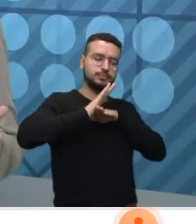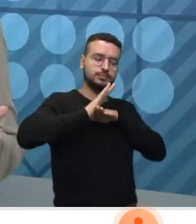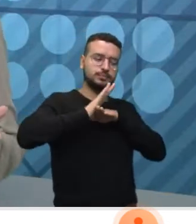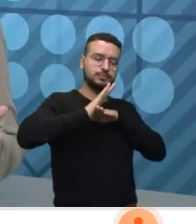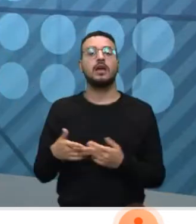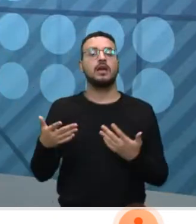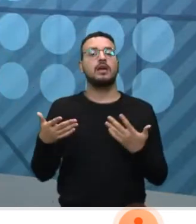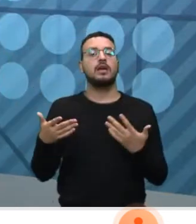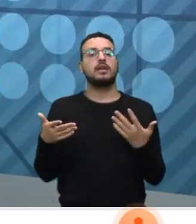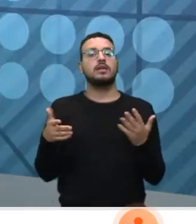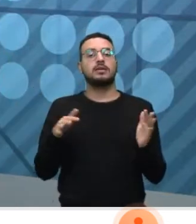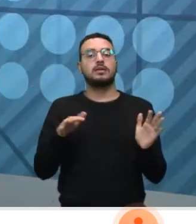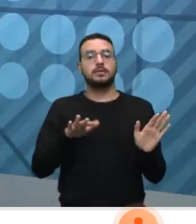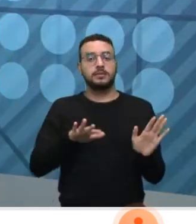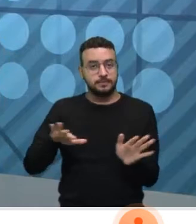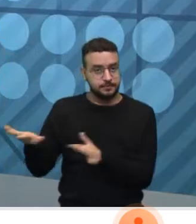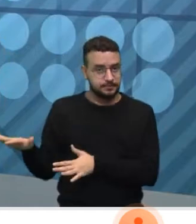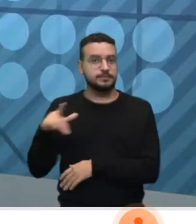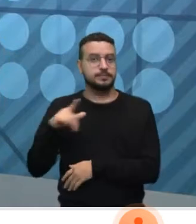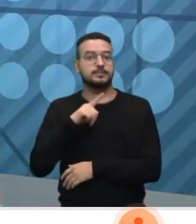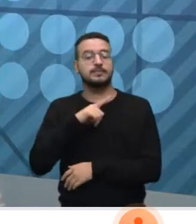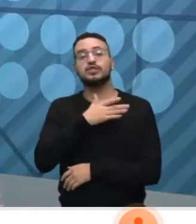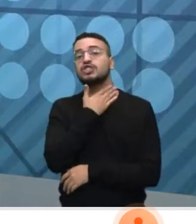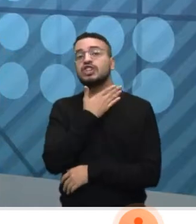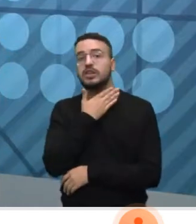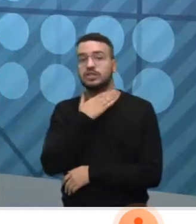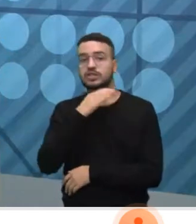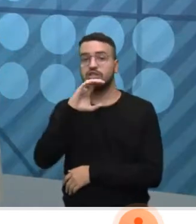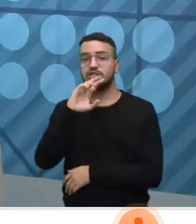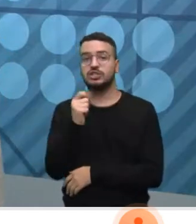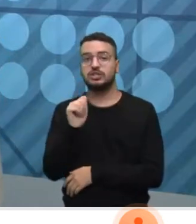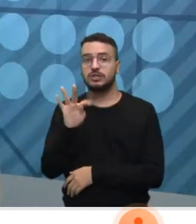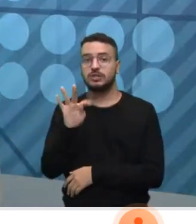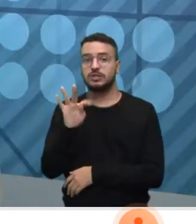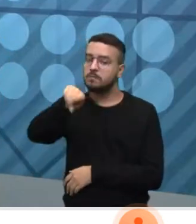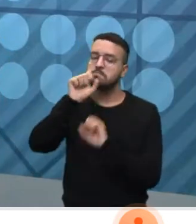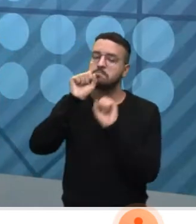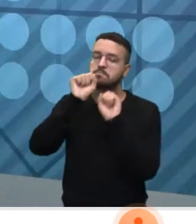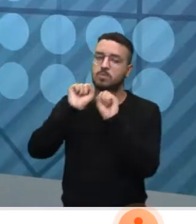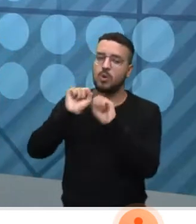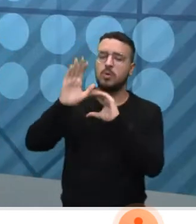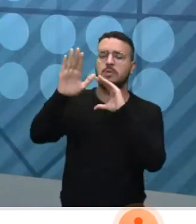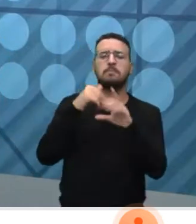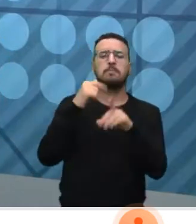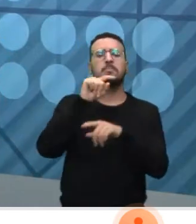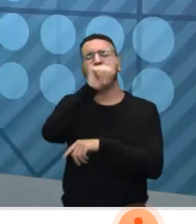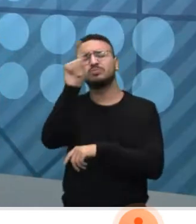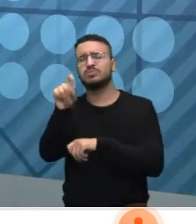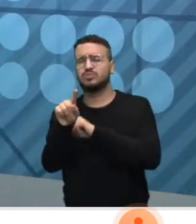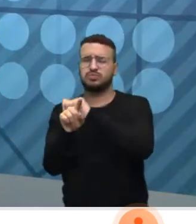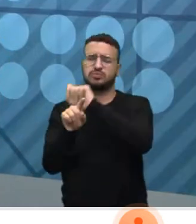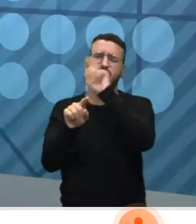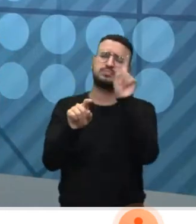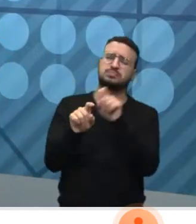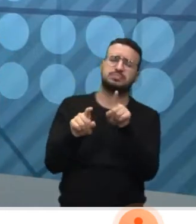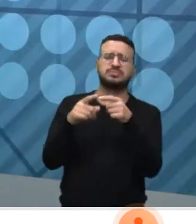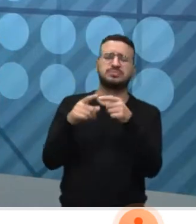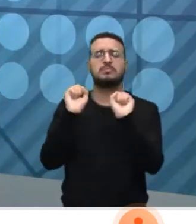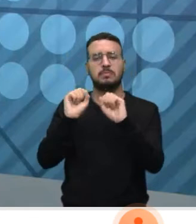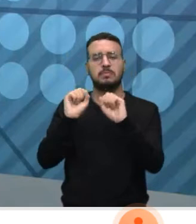então a tutora Paula está ali esperando suas perguntas, as suas